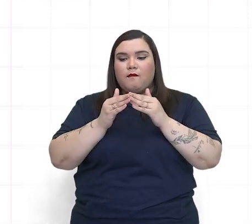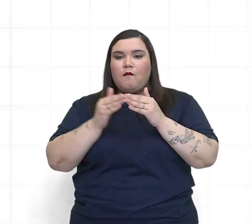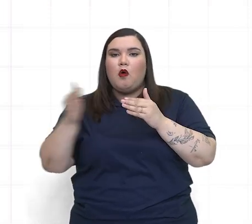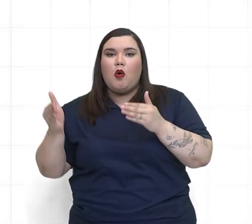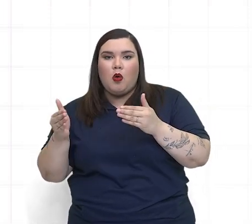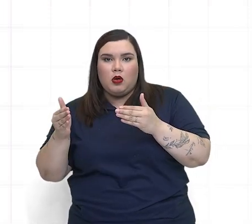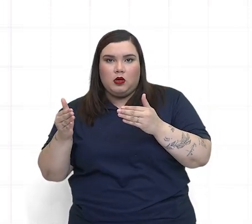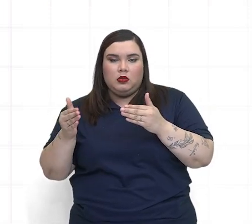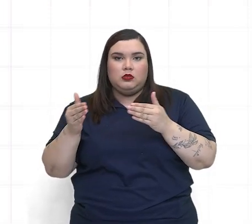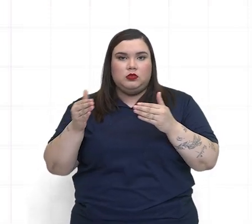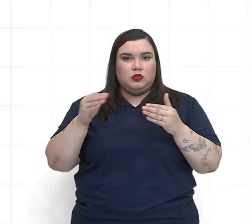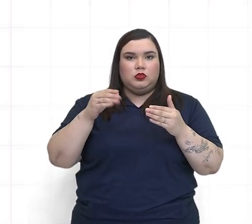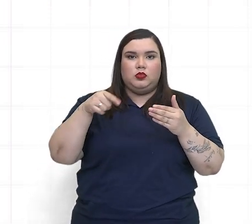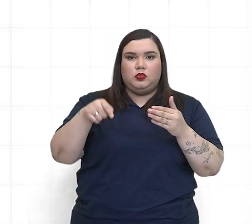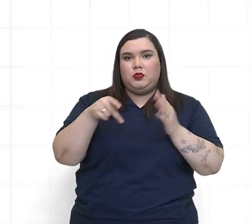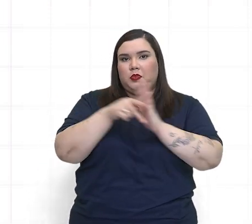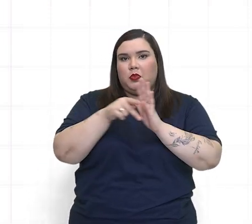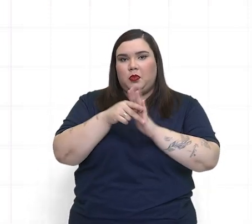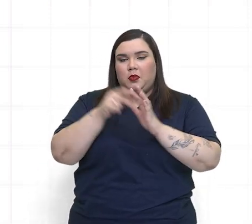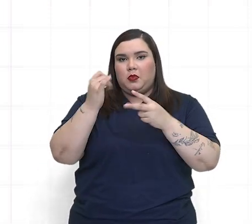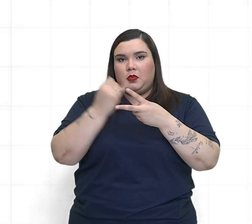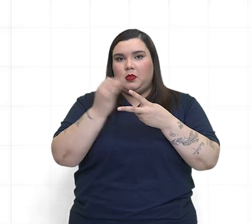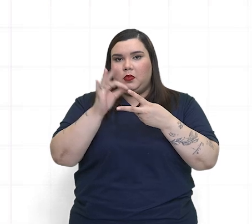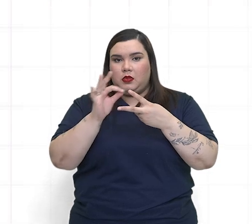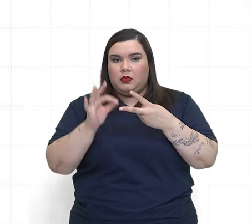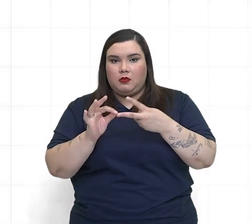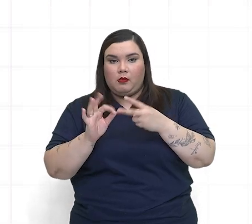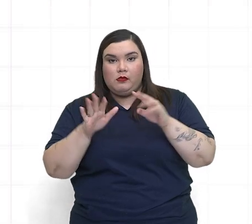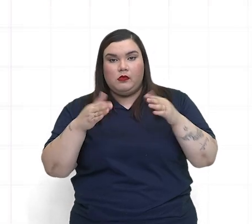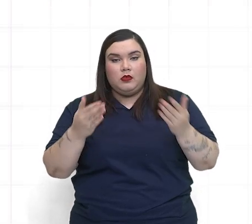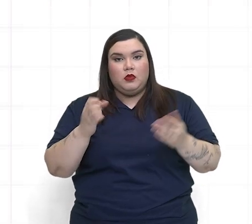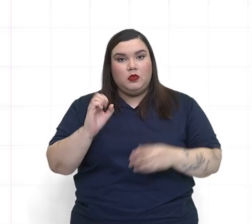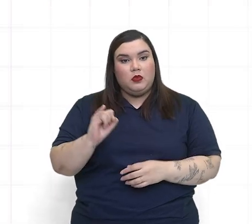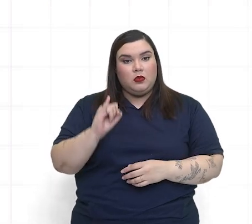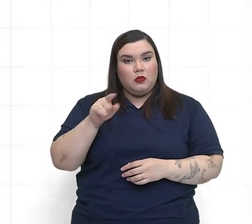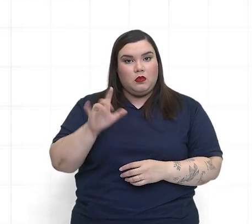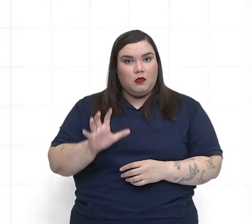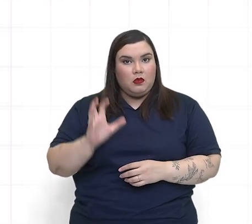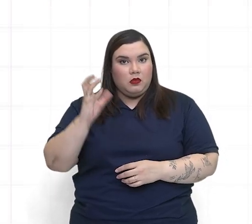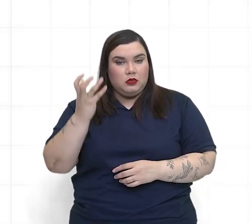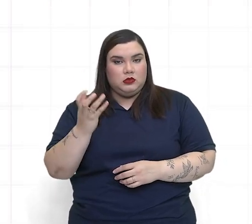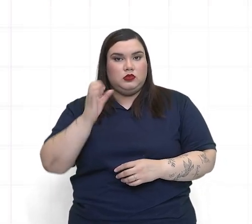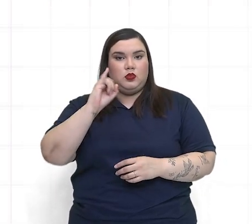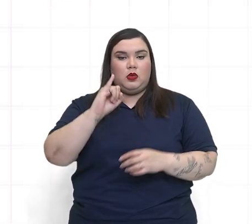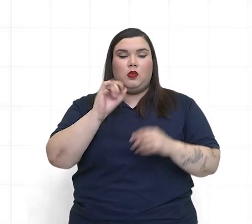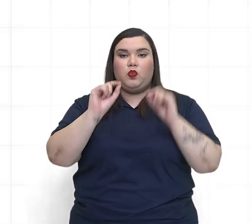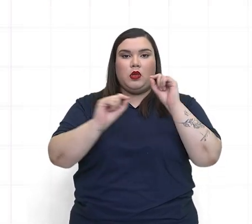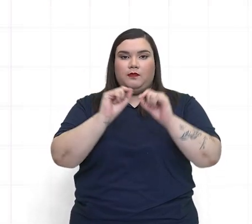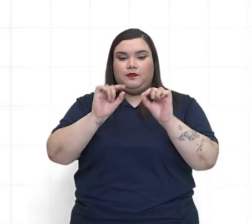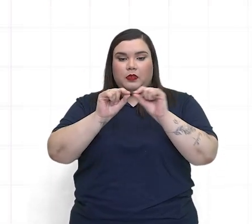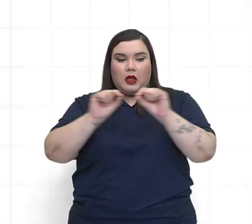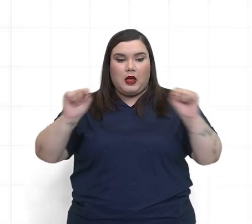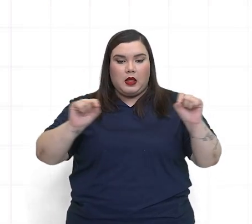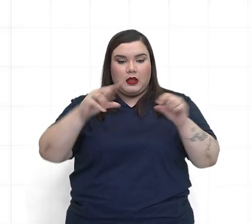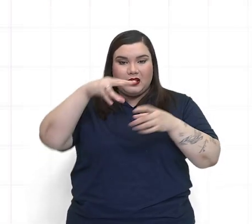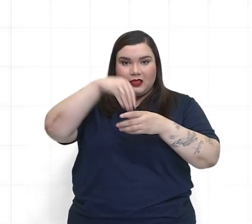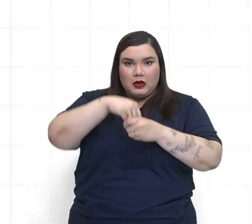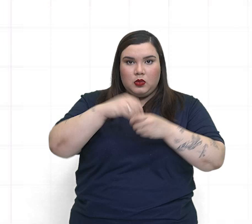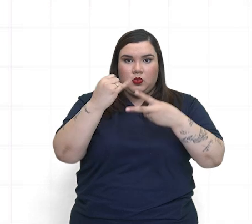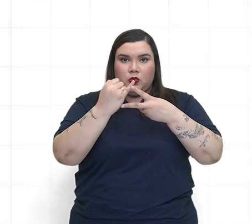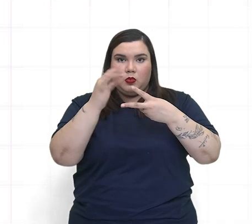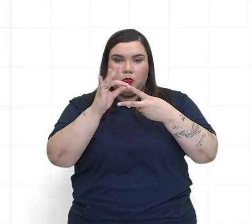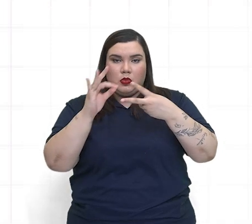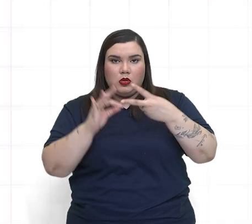à região interna do polígono. Quando isso ocorre, ele é classificado como polígono